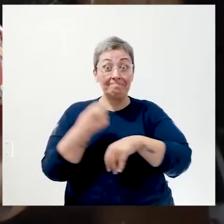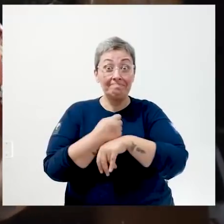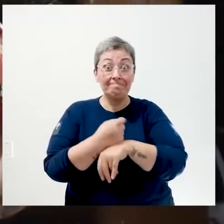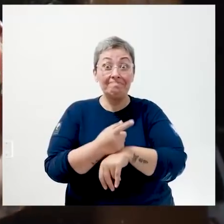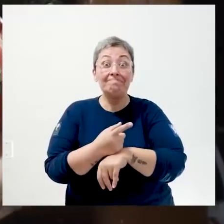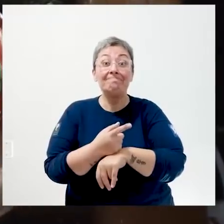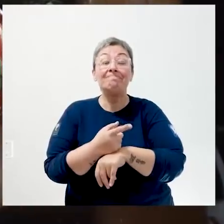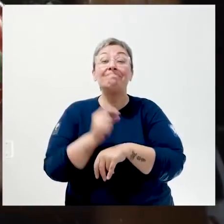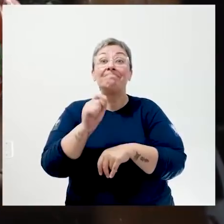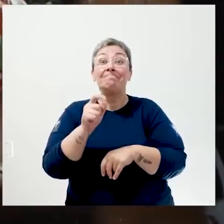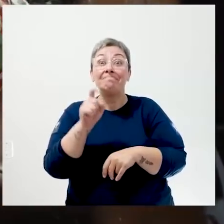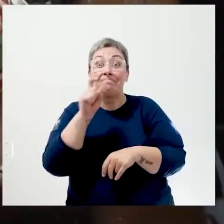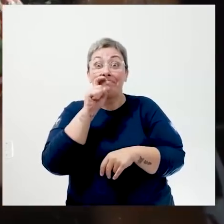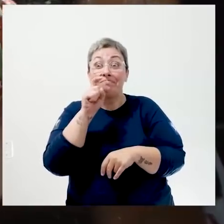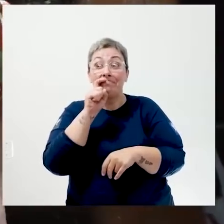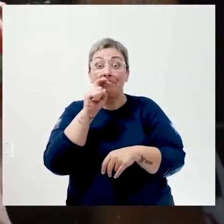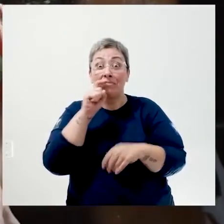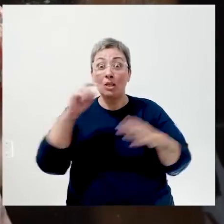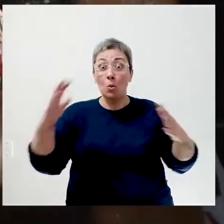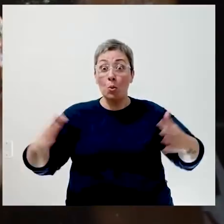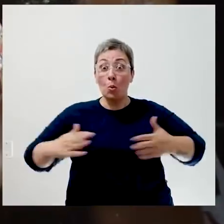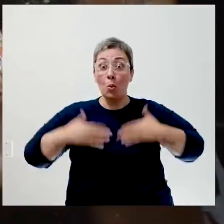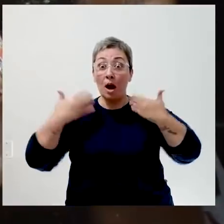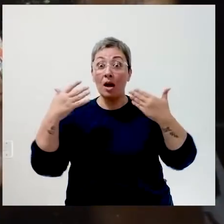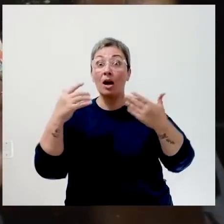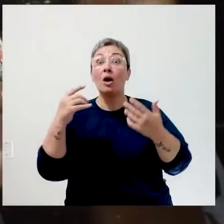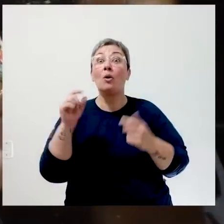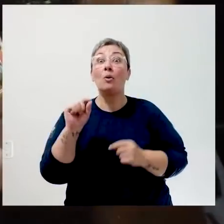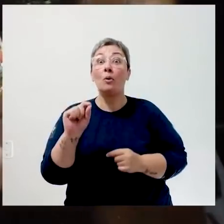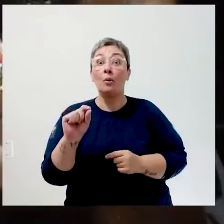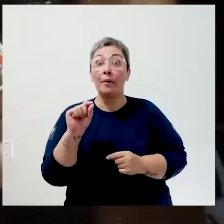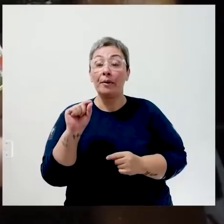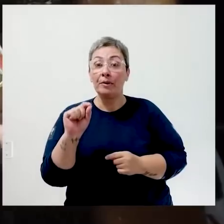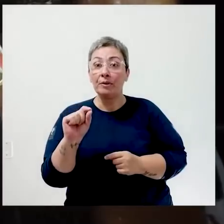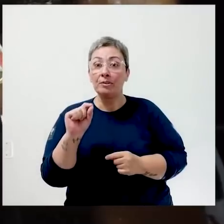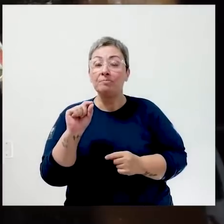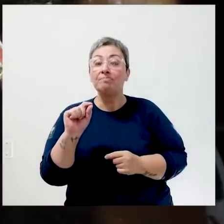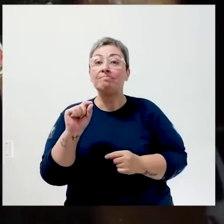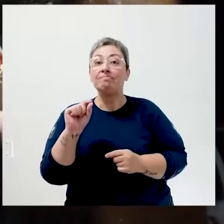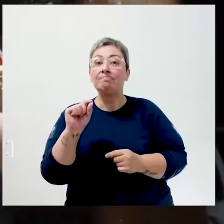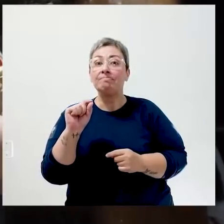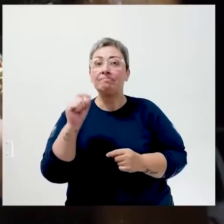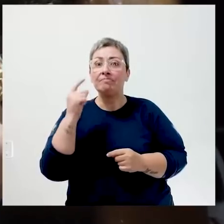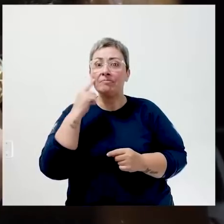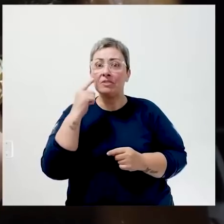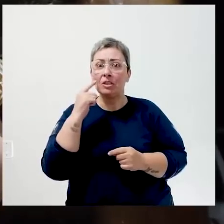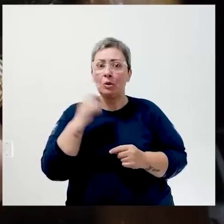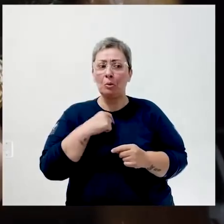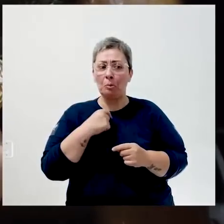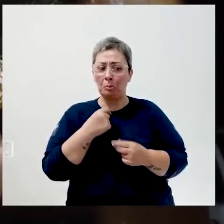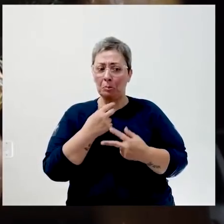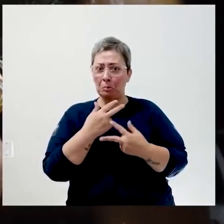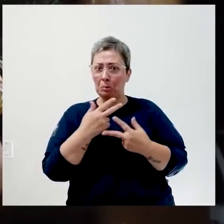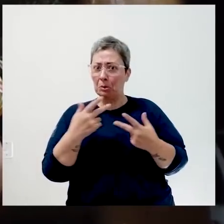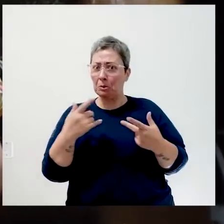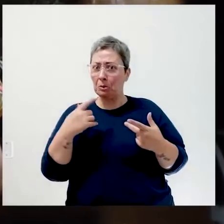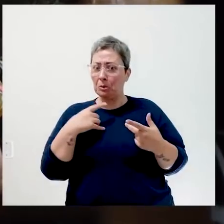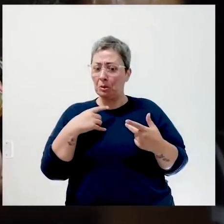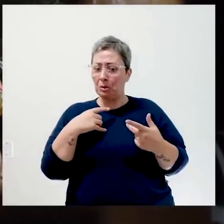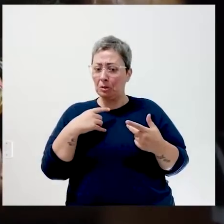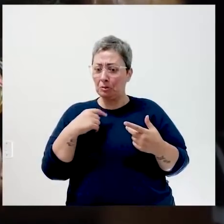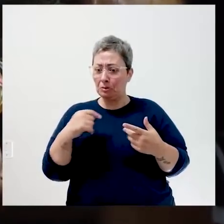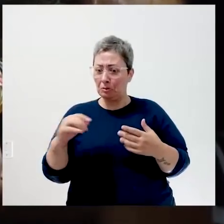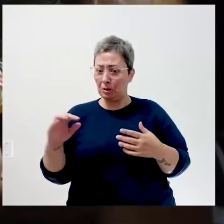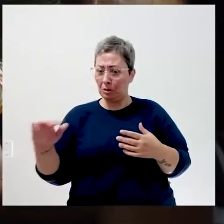de repente o meu pai foi surpreendido por uma coisa